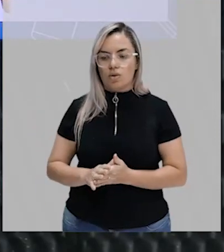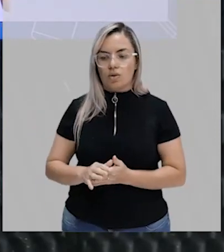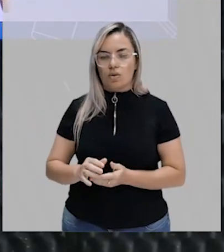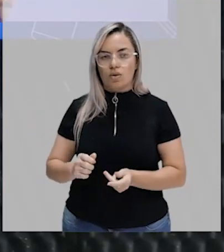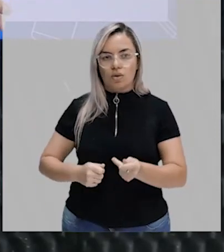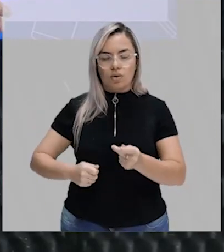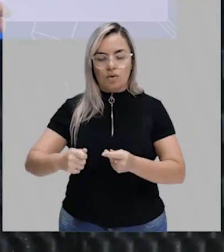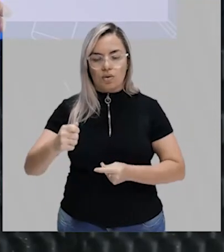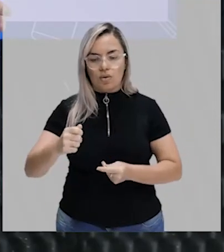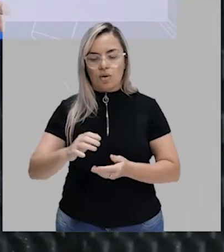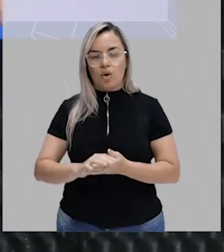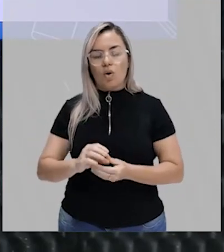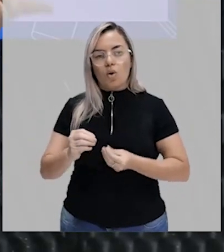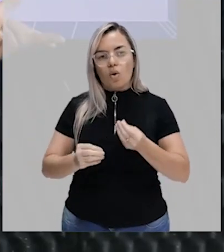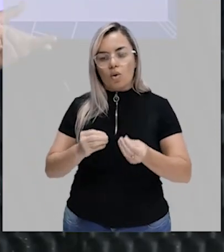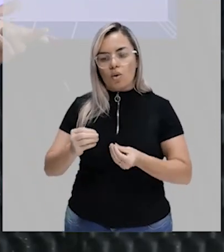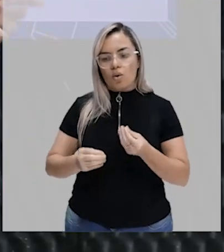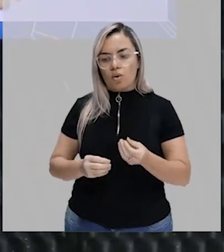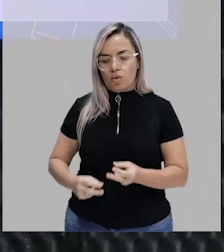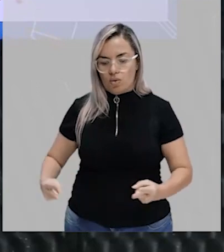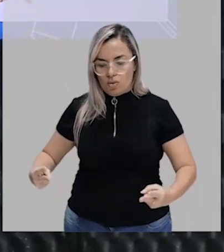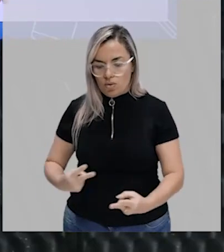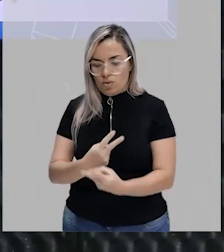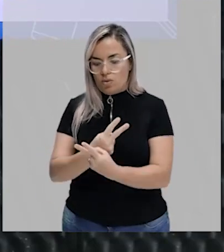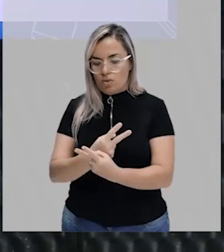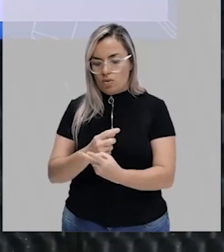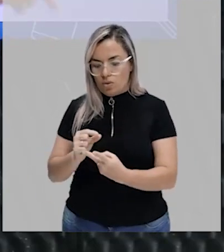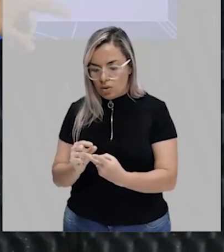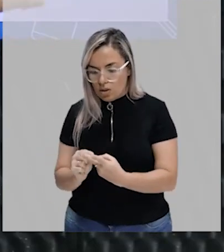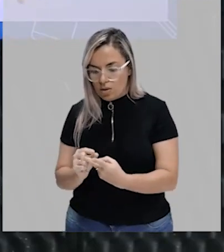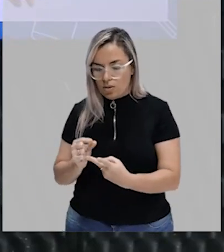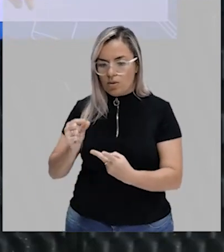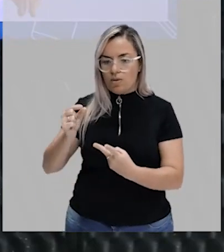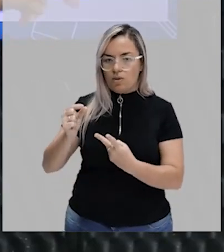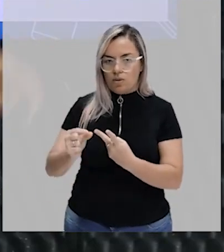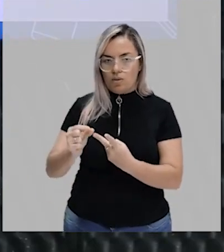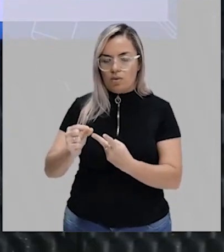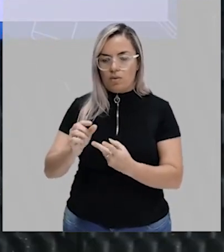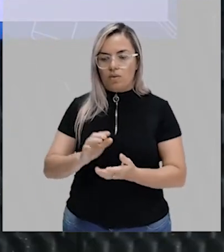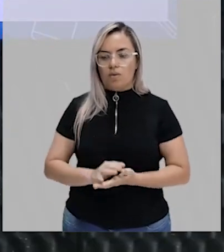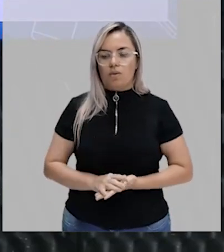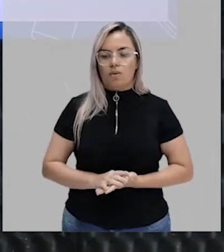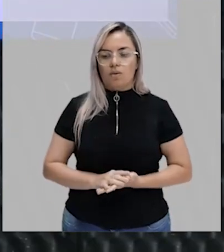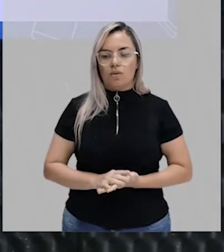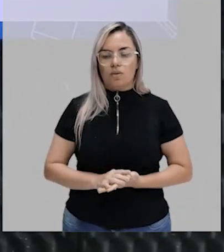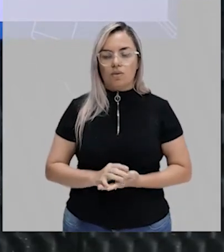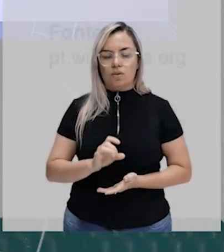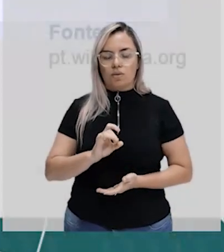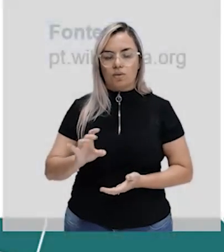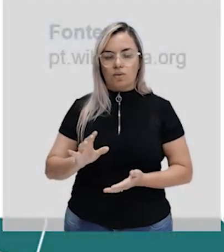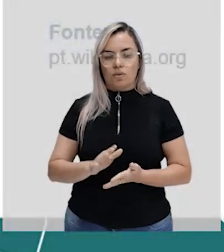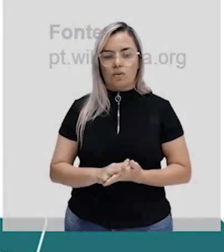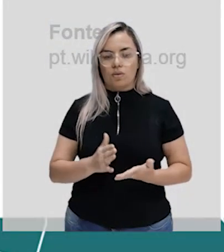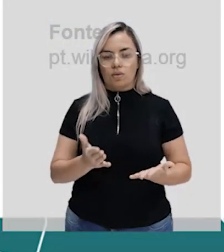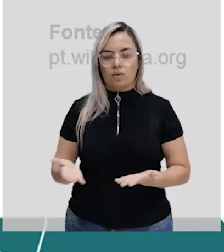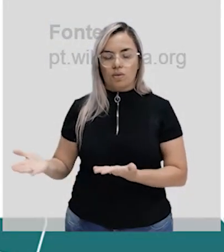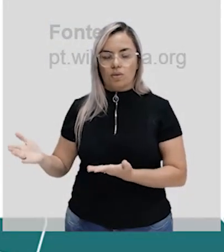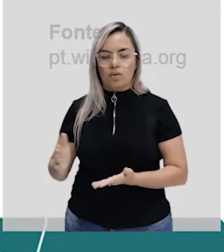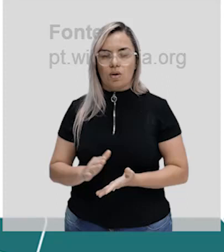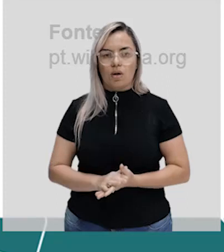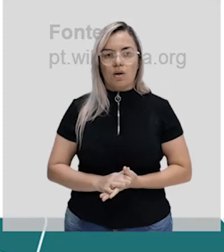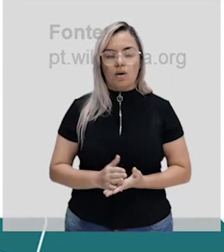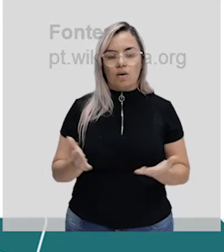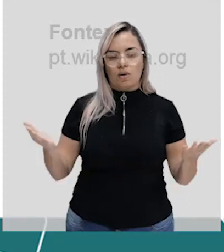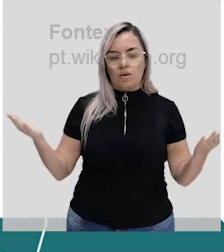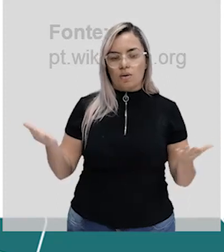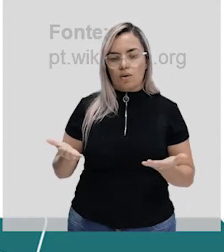que estava embaixo vai para cima e o que estava em cima vai para baixo. Então, é uma chamada de inversão, tá? E o que